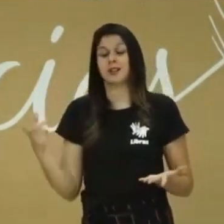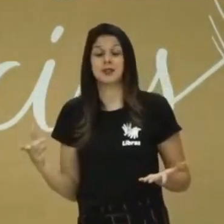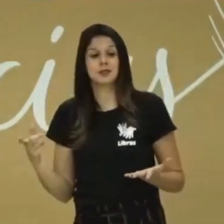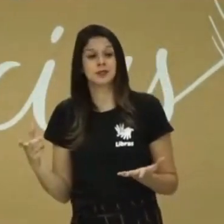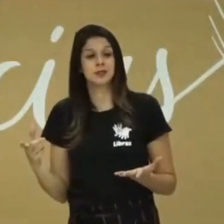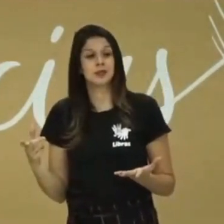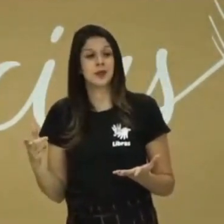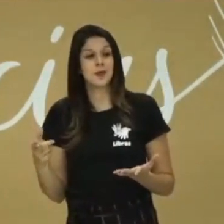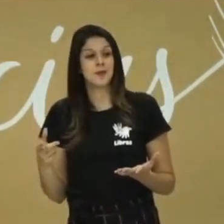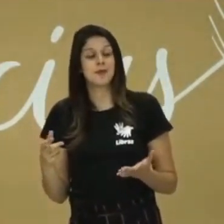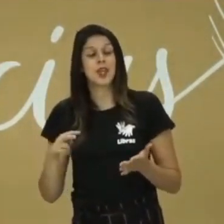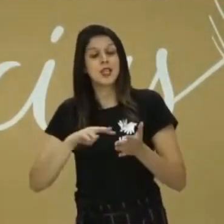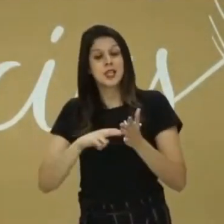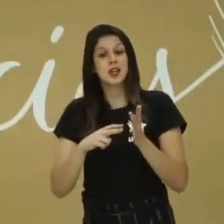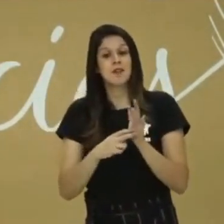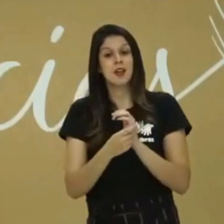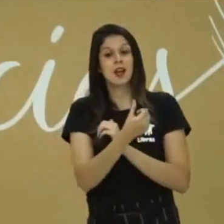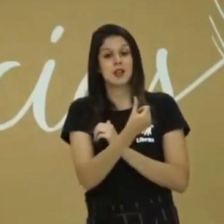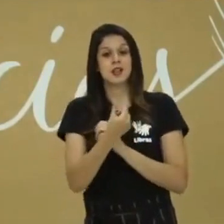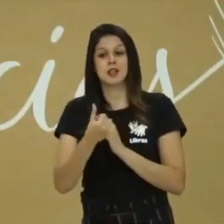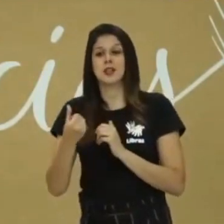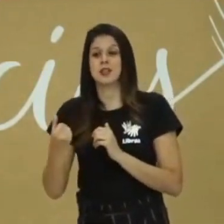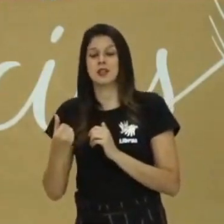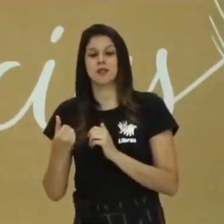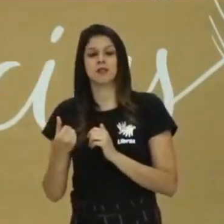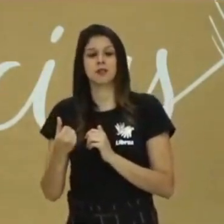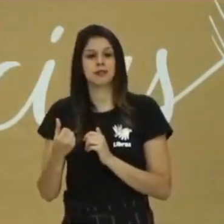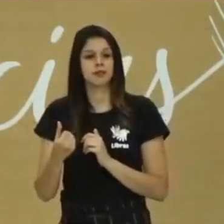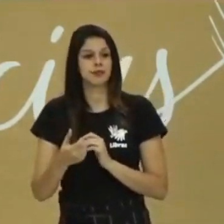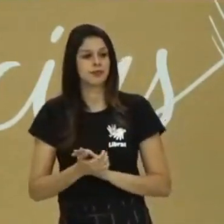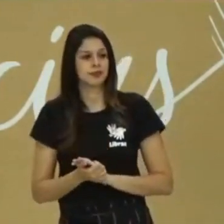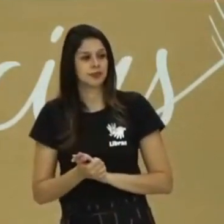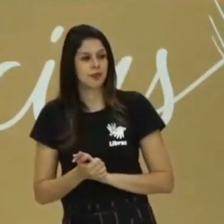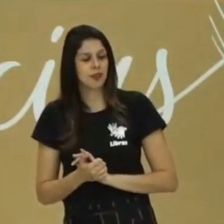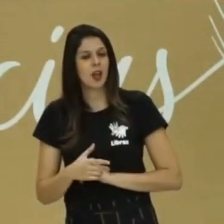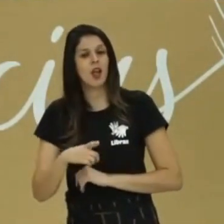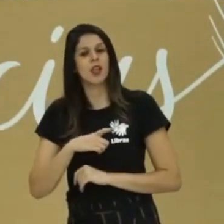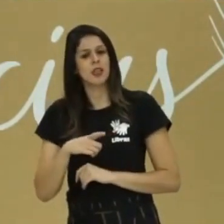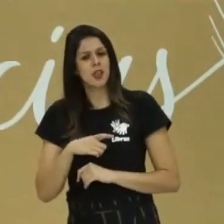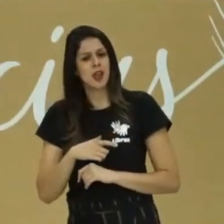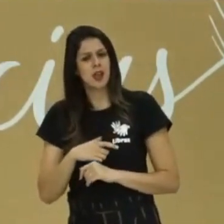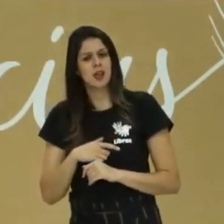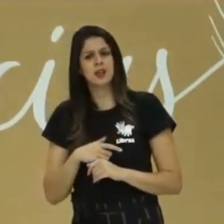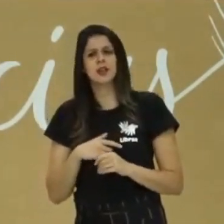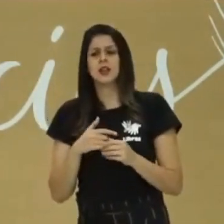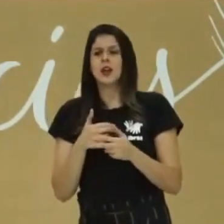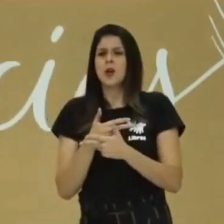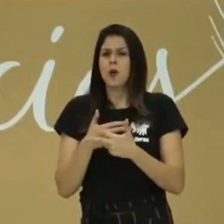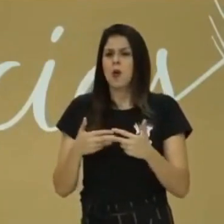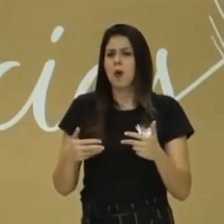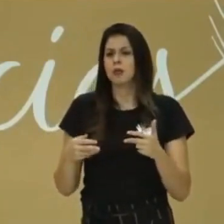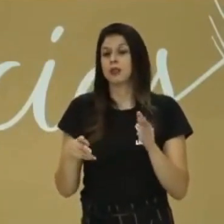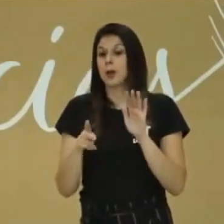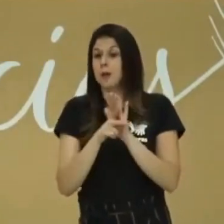literalmente o 666 se estabelecendo o Cruzeiro tem algumas coisas na Bíblia que